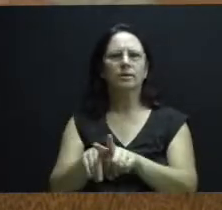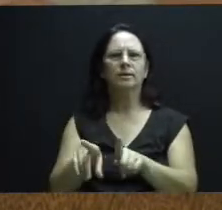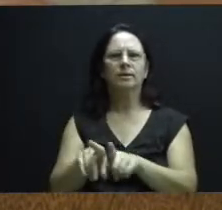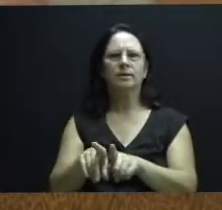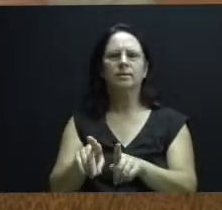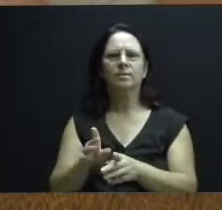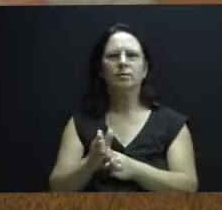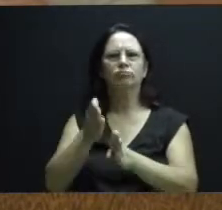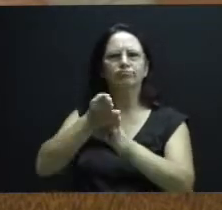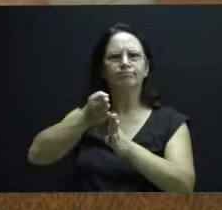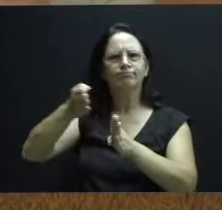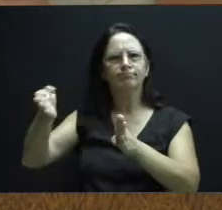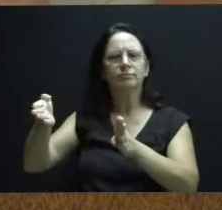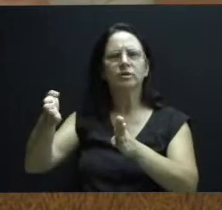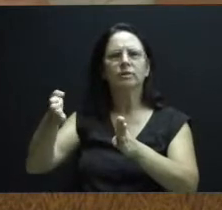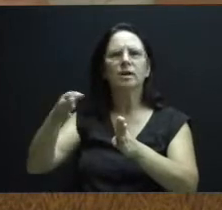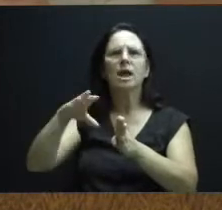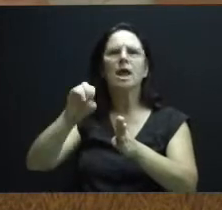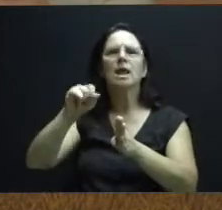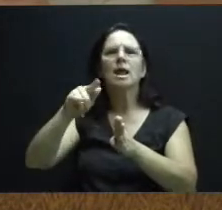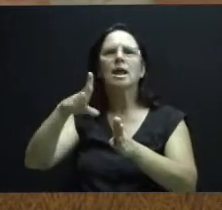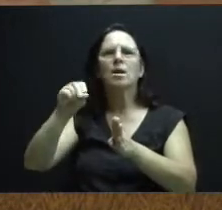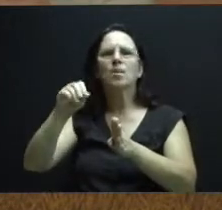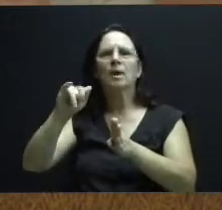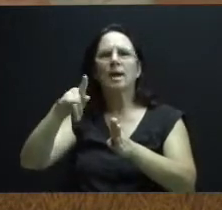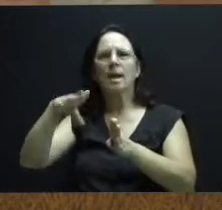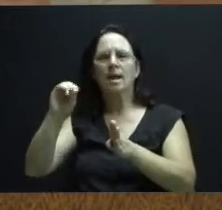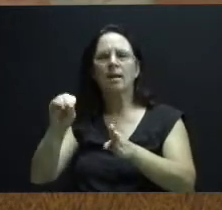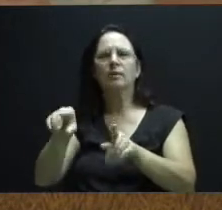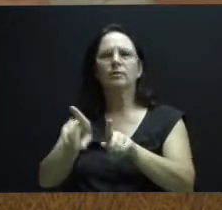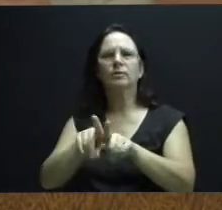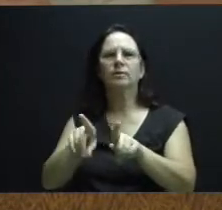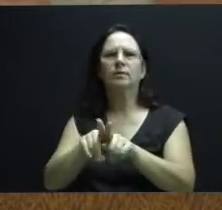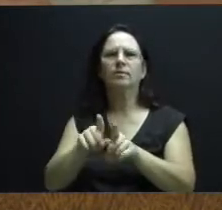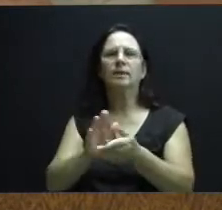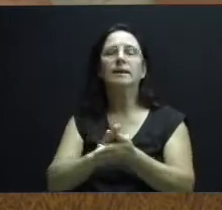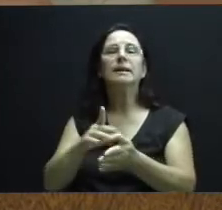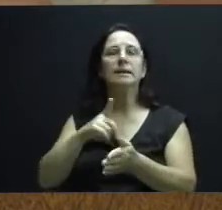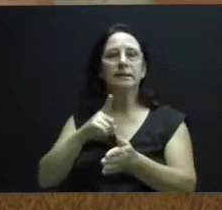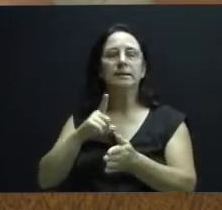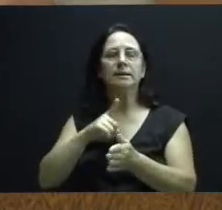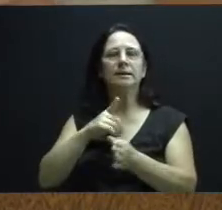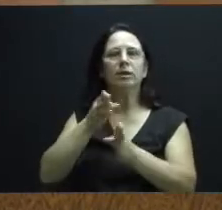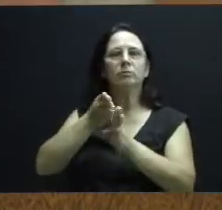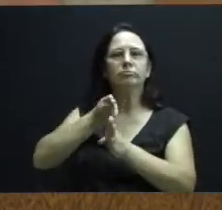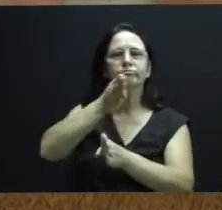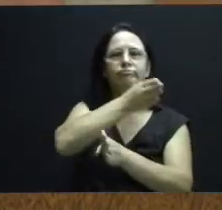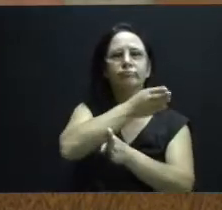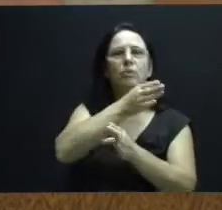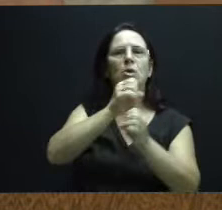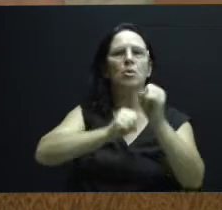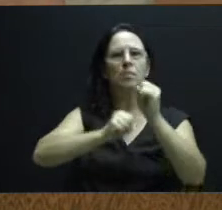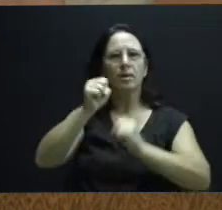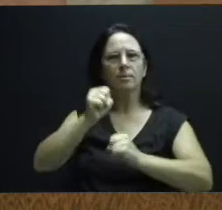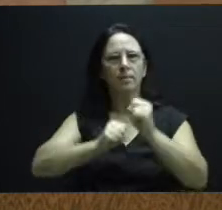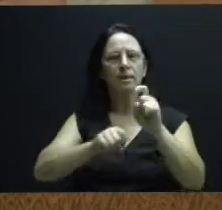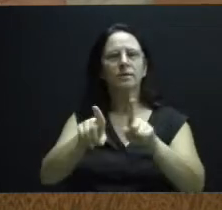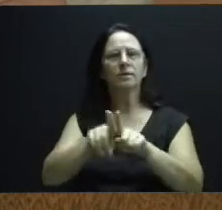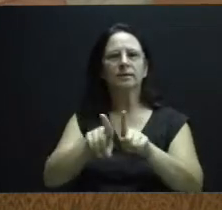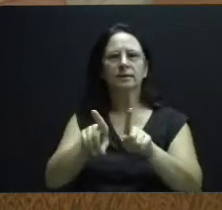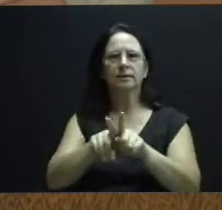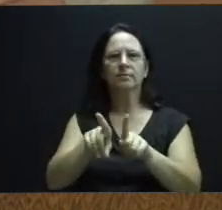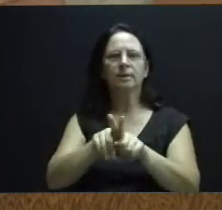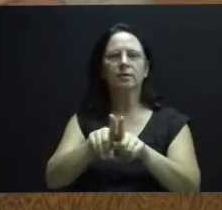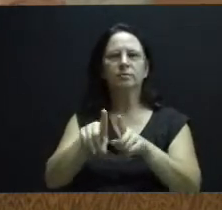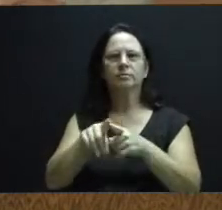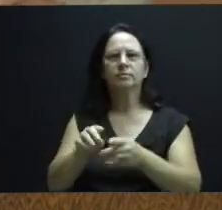com o município de são bernardo do campo onde há uma barragem empresa que comporta milhares